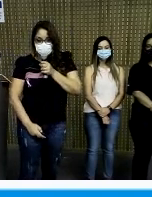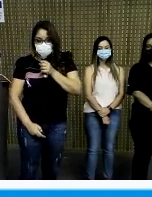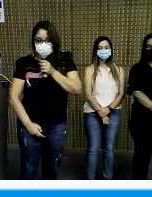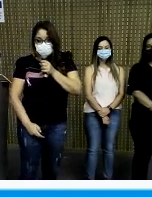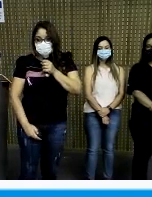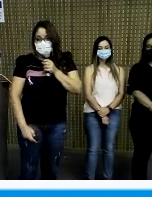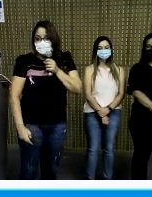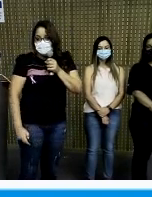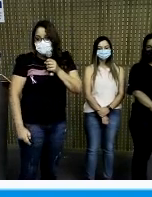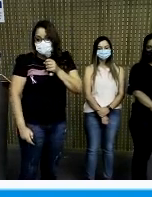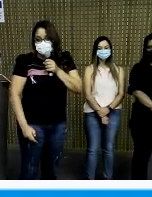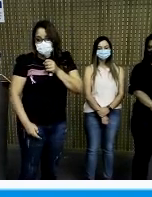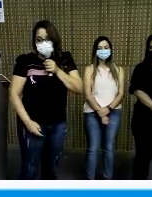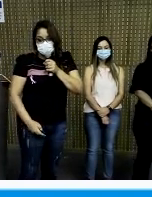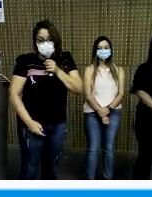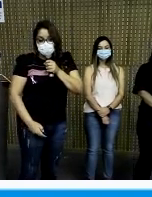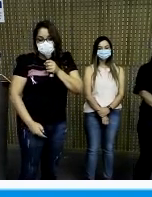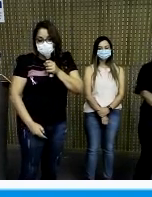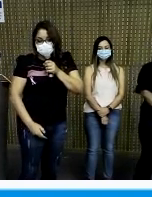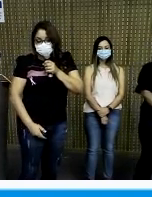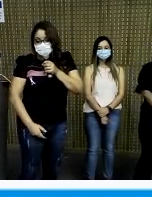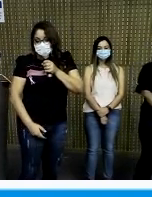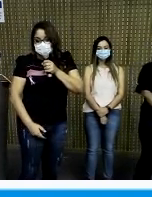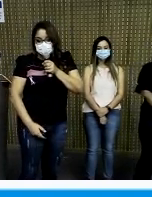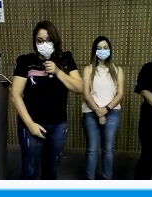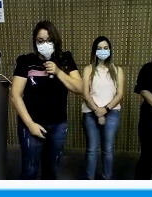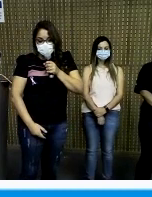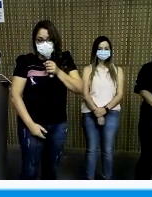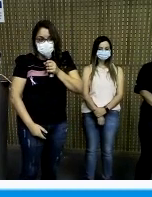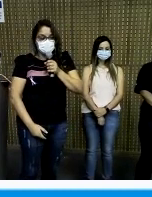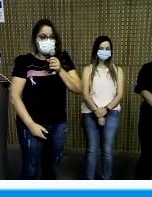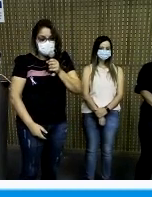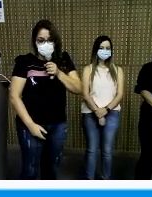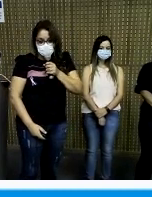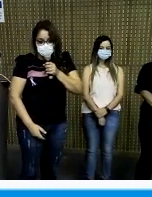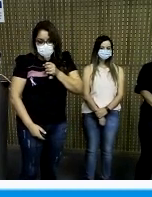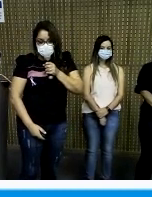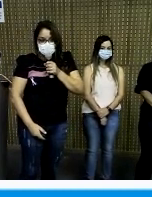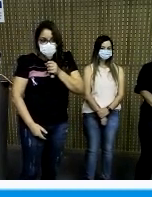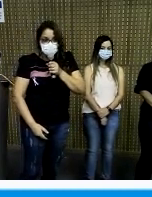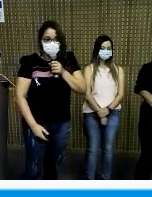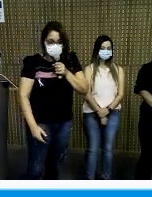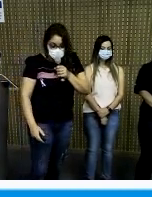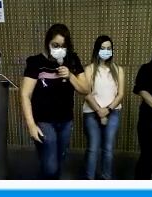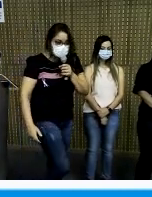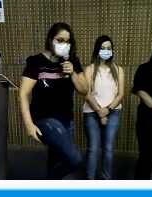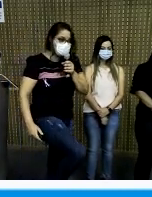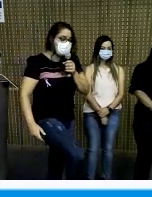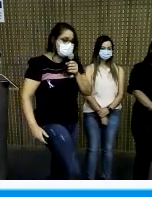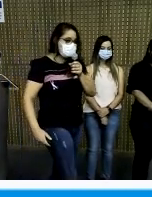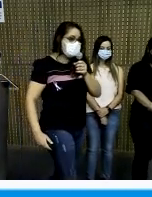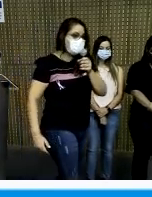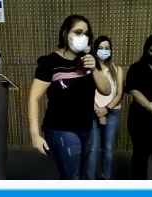diabético, né? Isso precisa melhorar, né? Então, daí a gente pensou de forma bem resumida aqui, porque essa